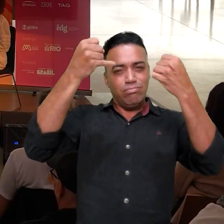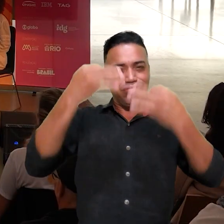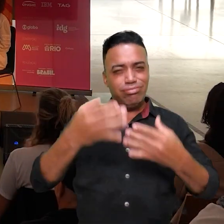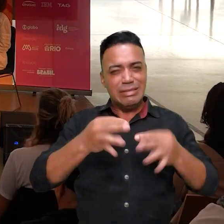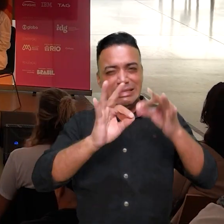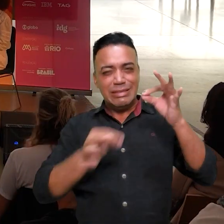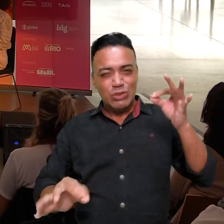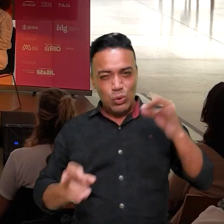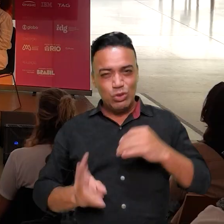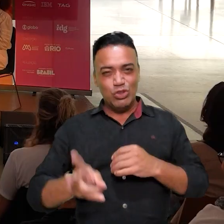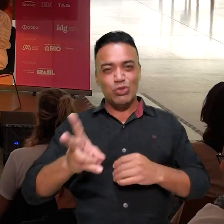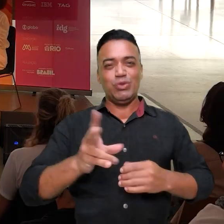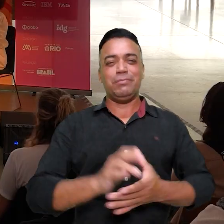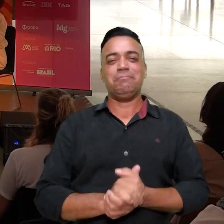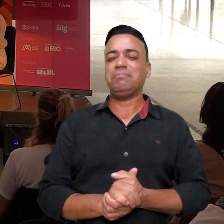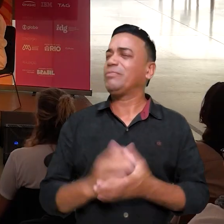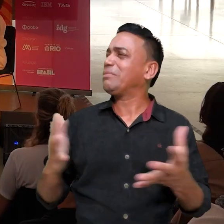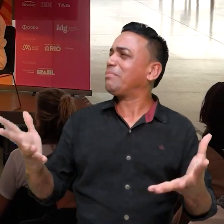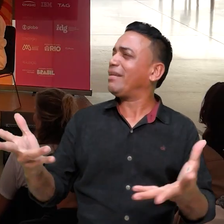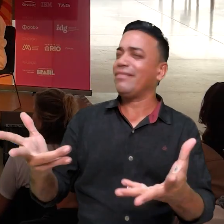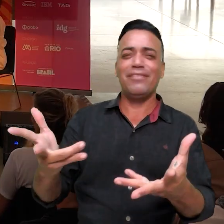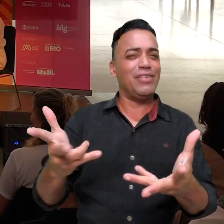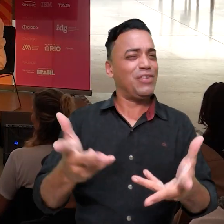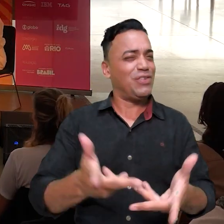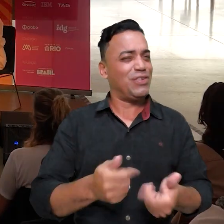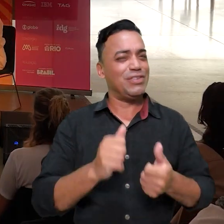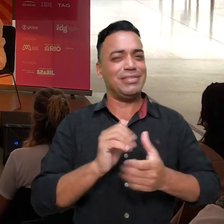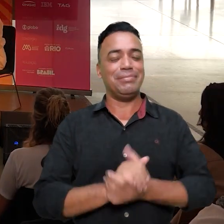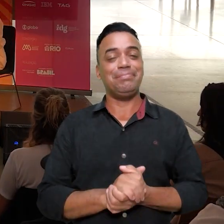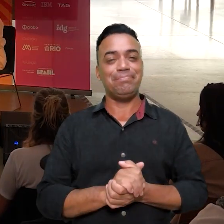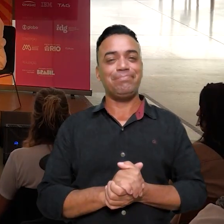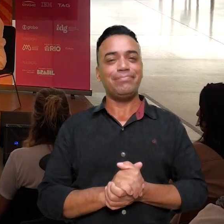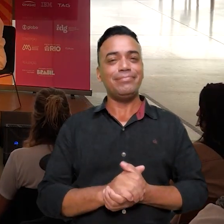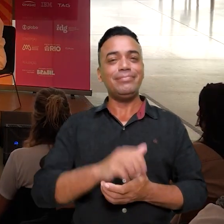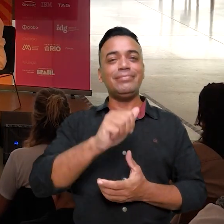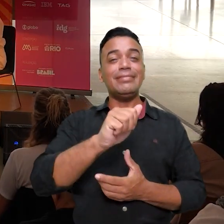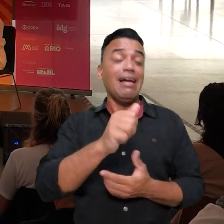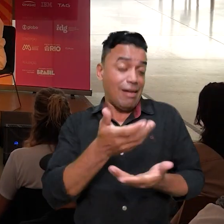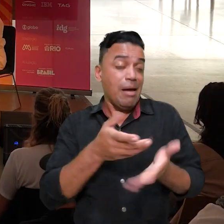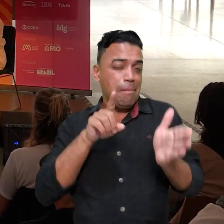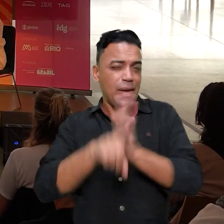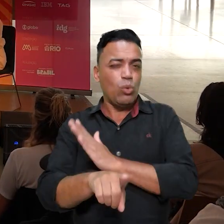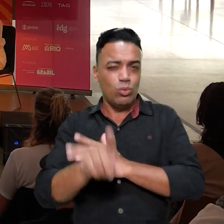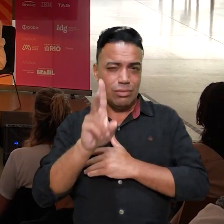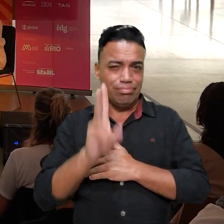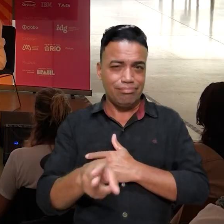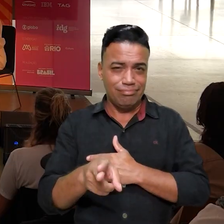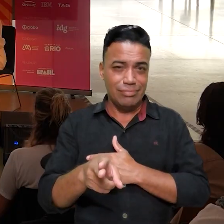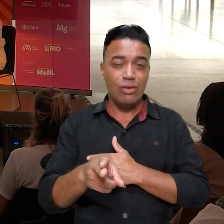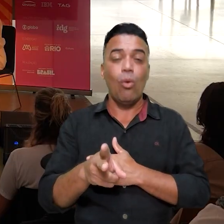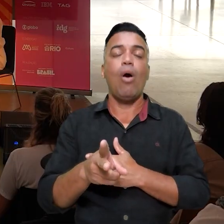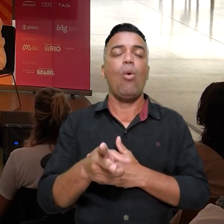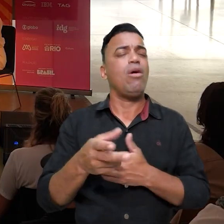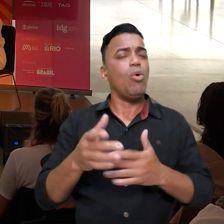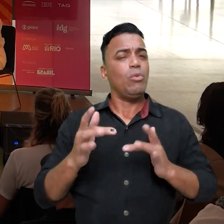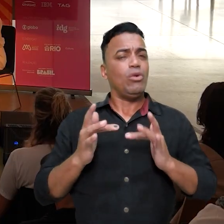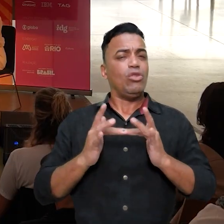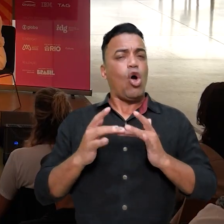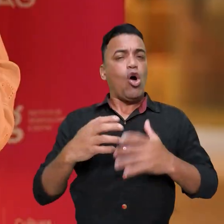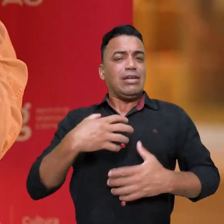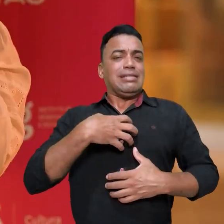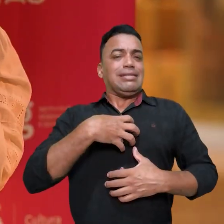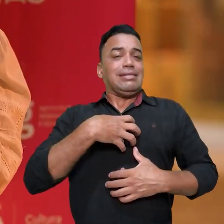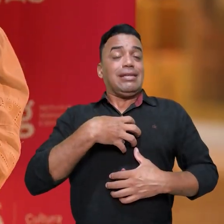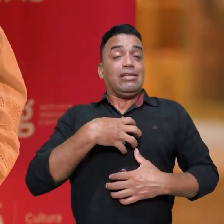tá? Maravilhosa. Aidano, mesma pergunta, como te toca livremente,